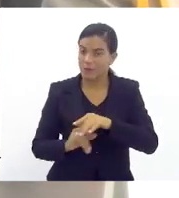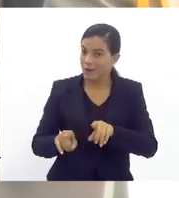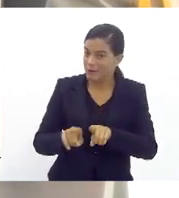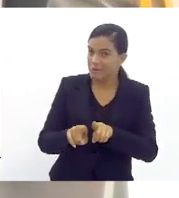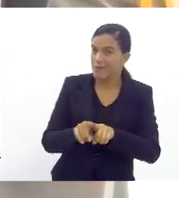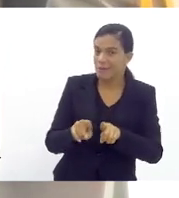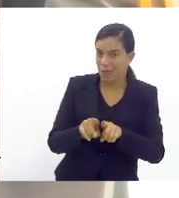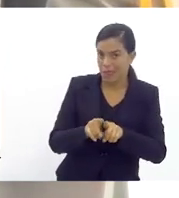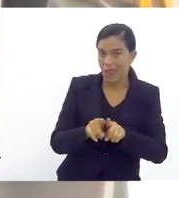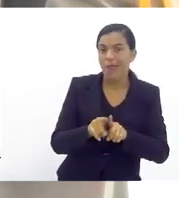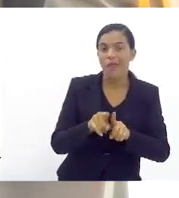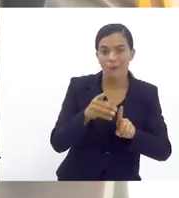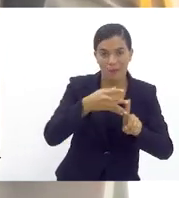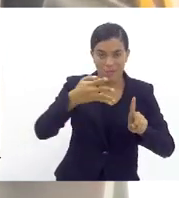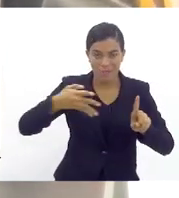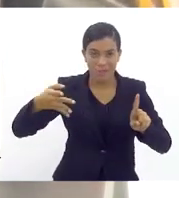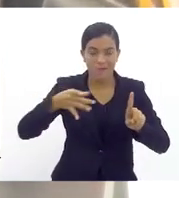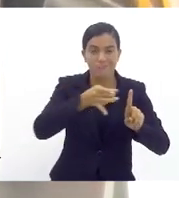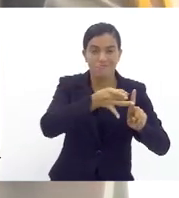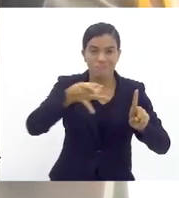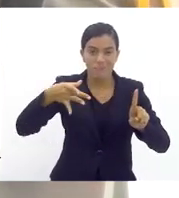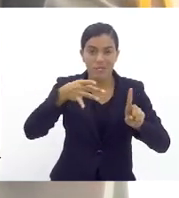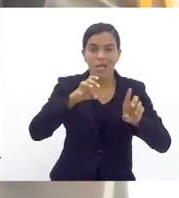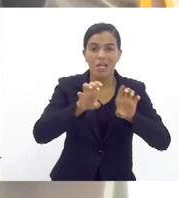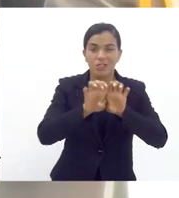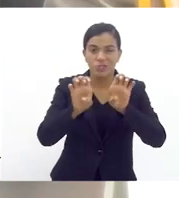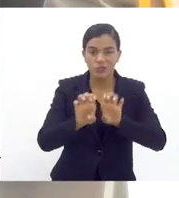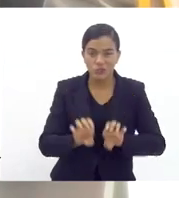há uma transfobia institucional também.